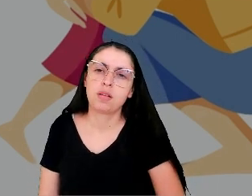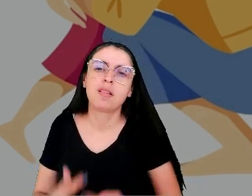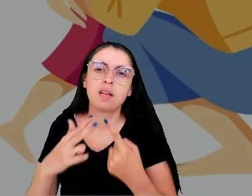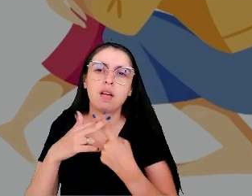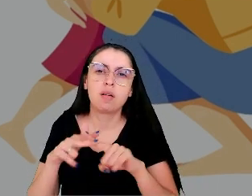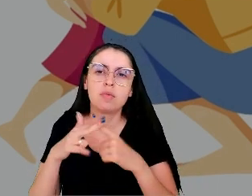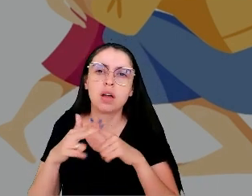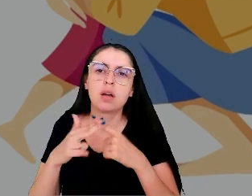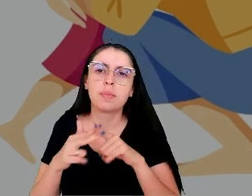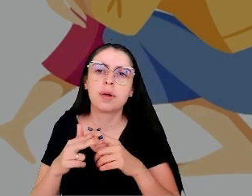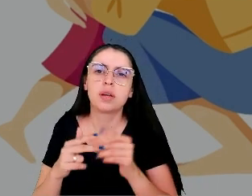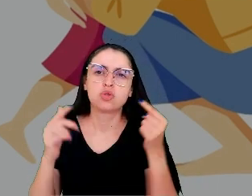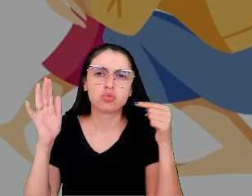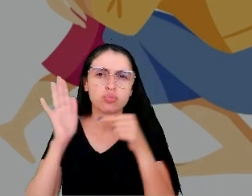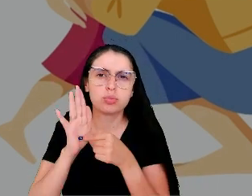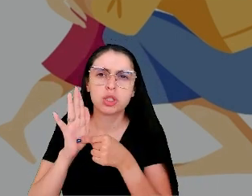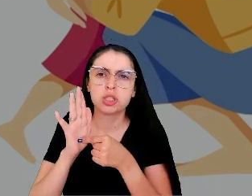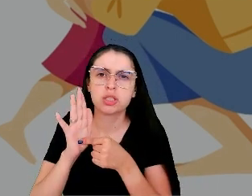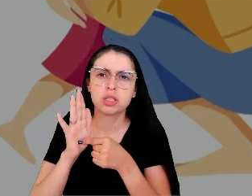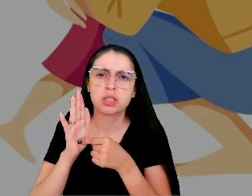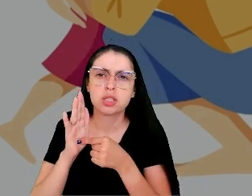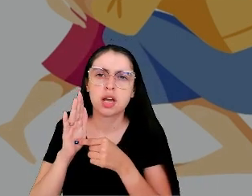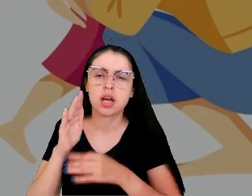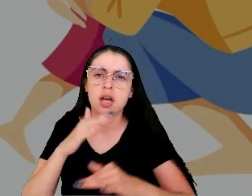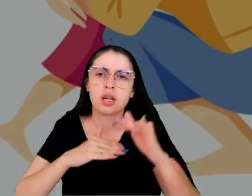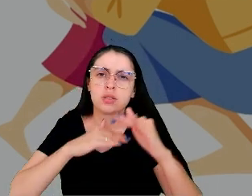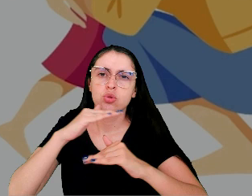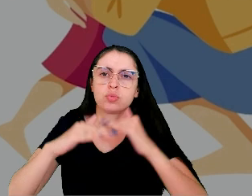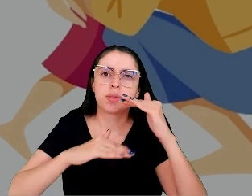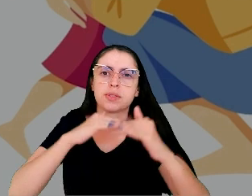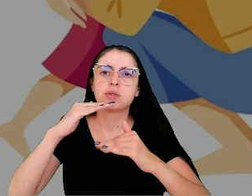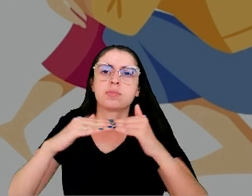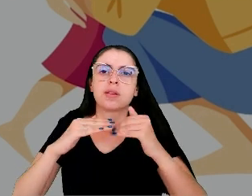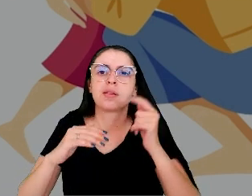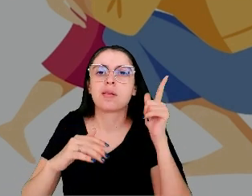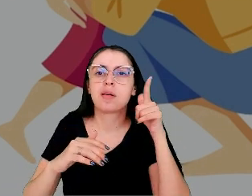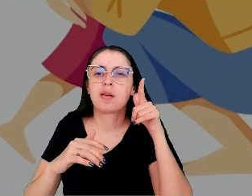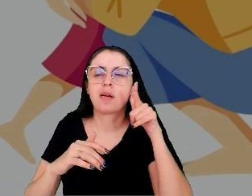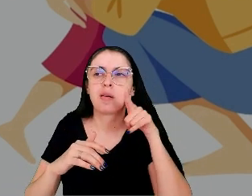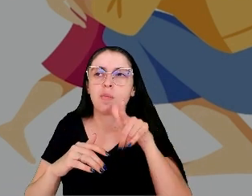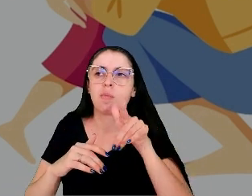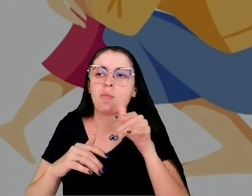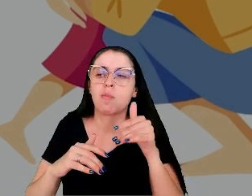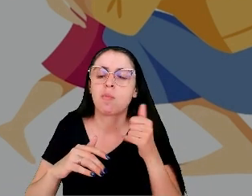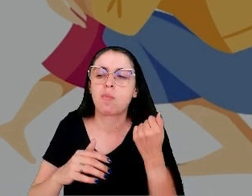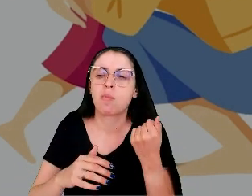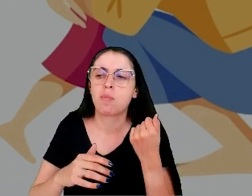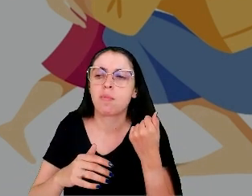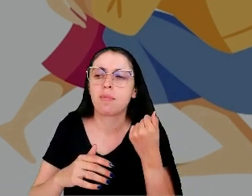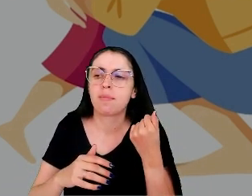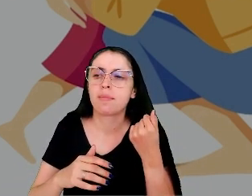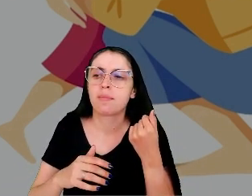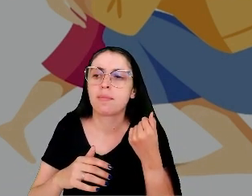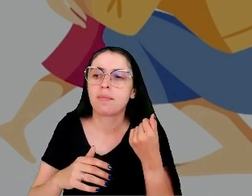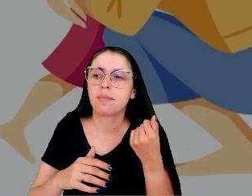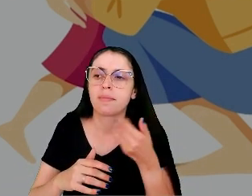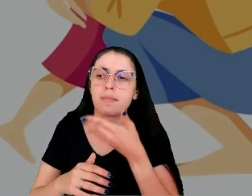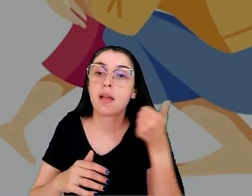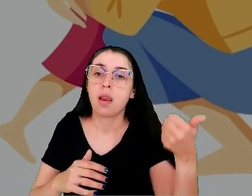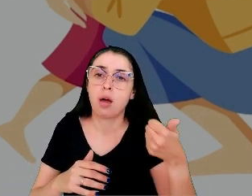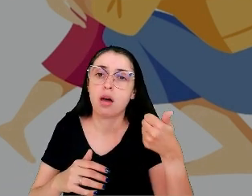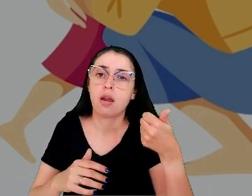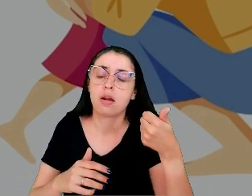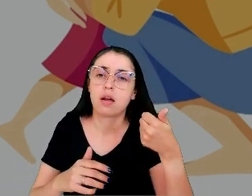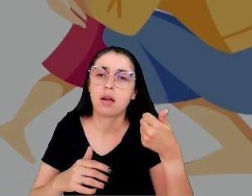que objetiva proporcionar uma melhoria da gestão e da